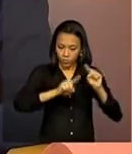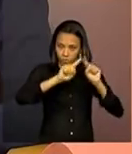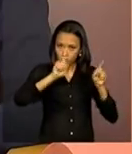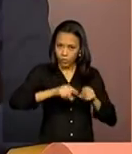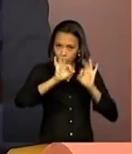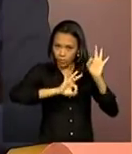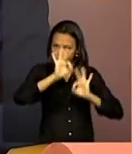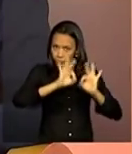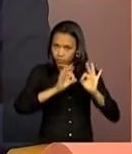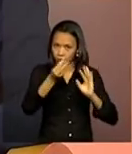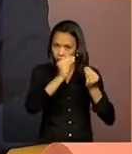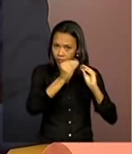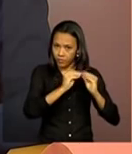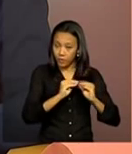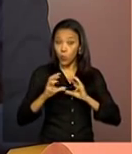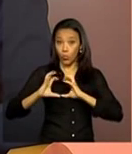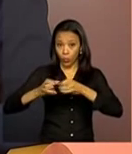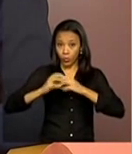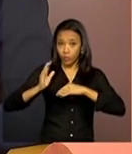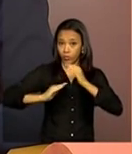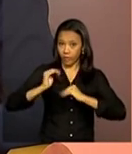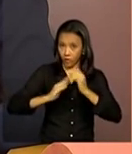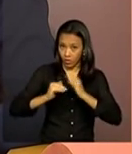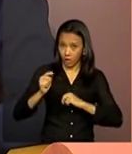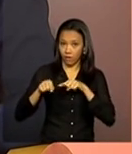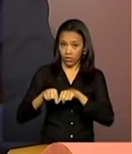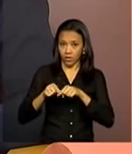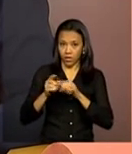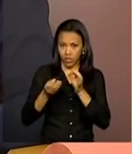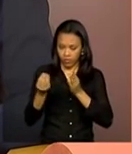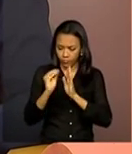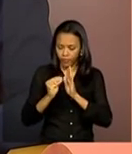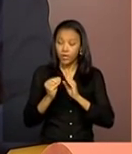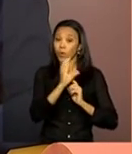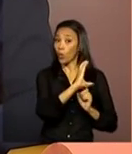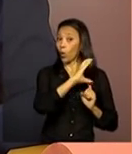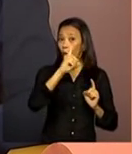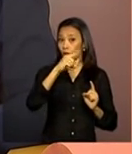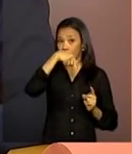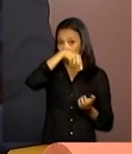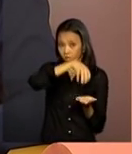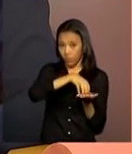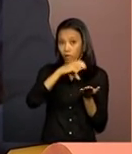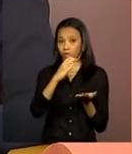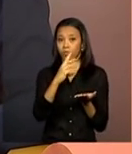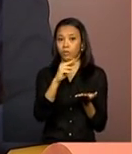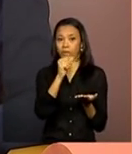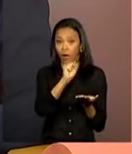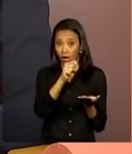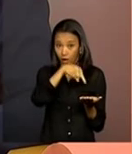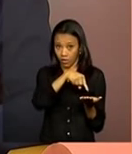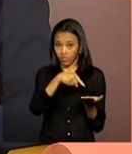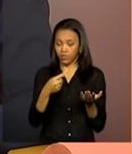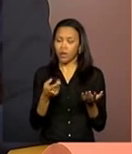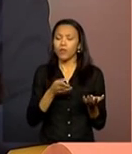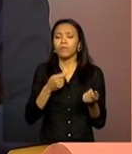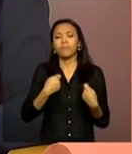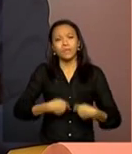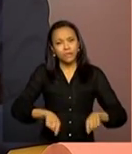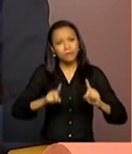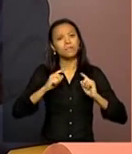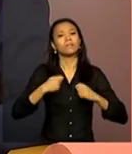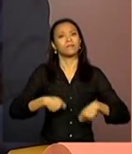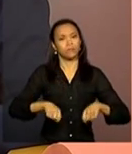crais sobre a direção e coordenação de um de um do Coordenador do crais ela requer um conhecimento